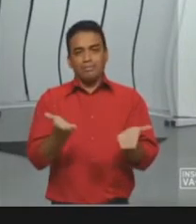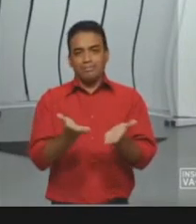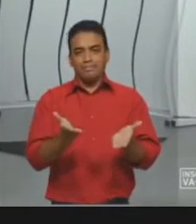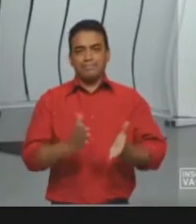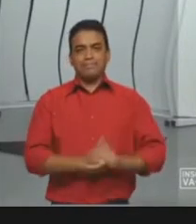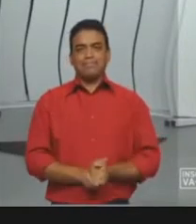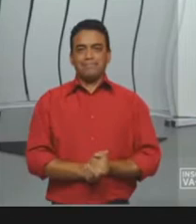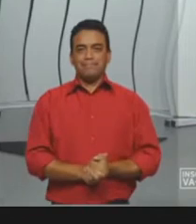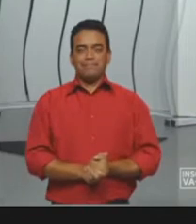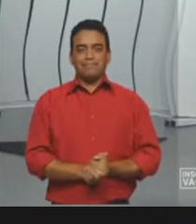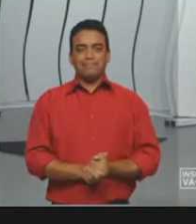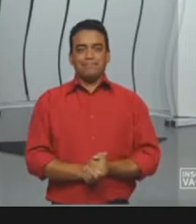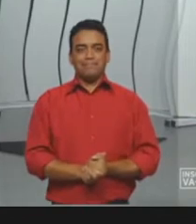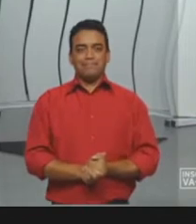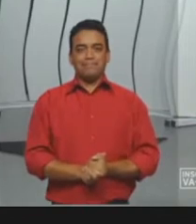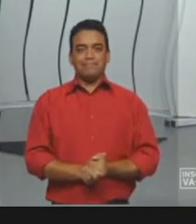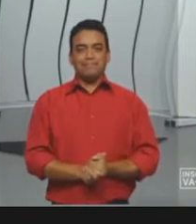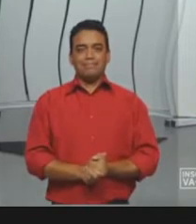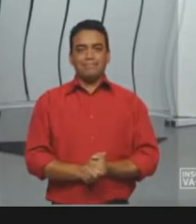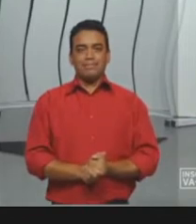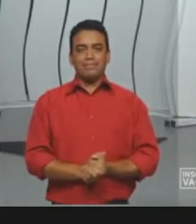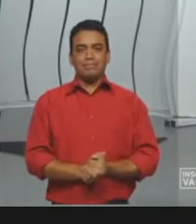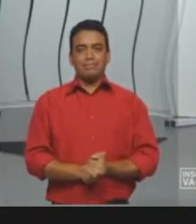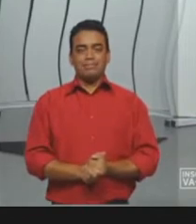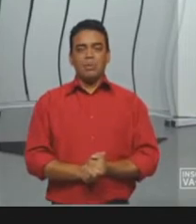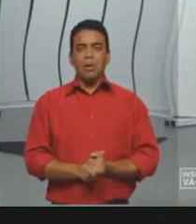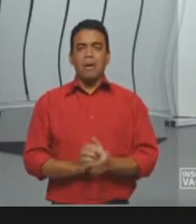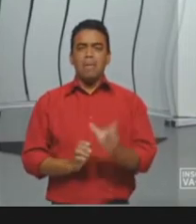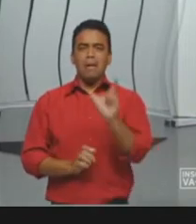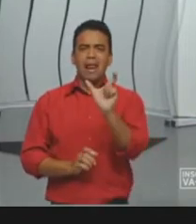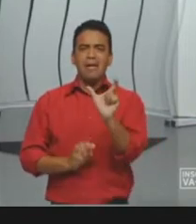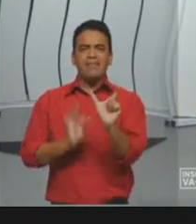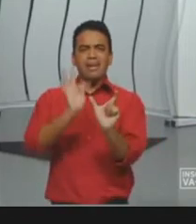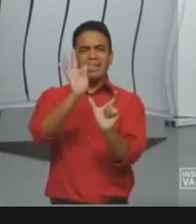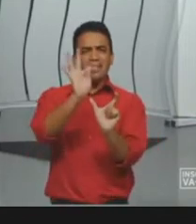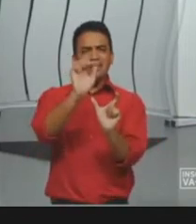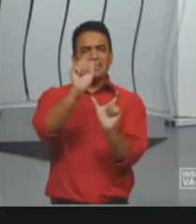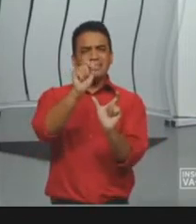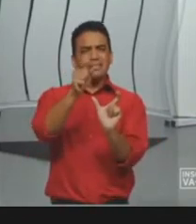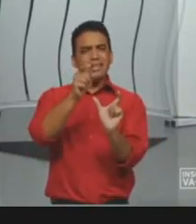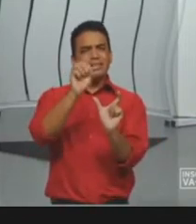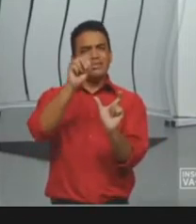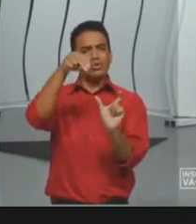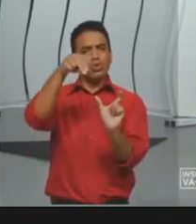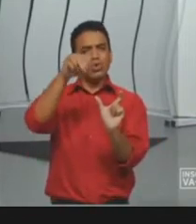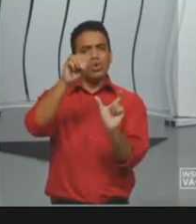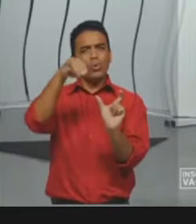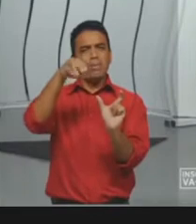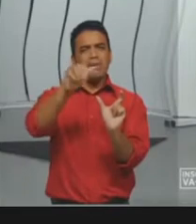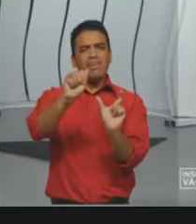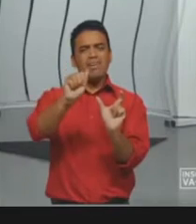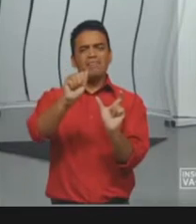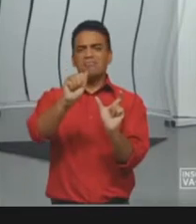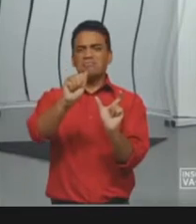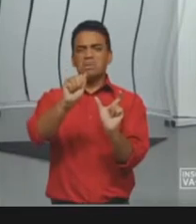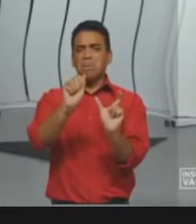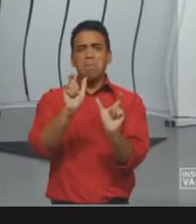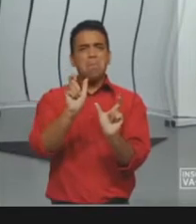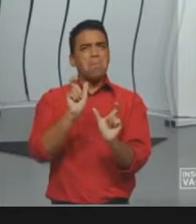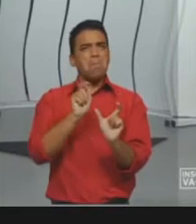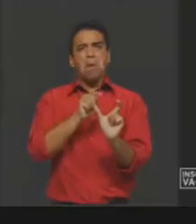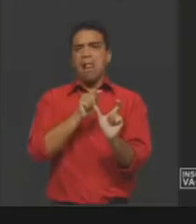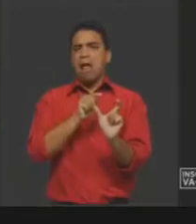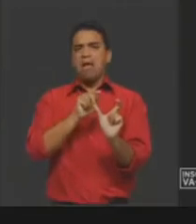Que seria então esse nome tão estranho, né? Taxonomia não é uma palavra cotidiana, não é uma palavra usual para